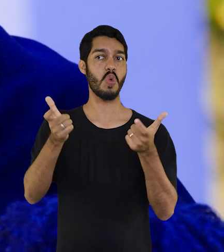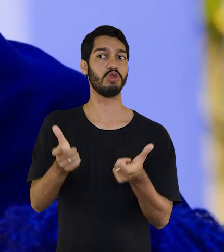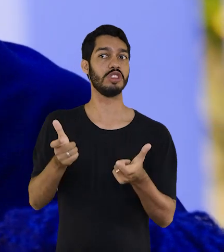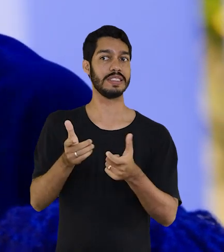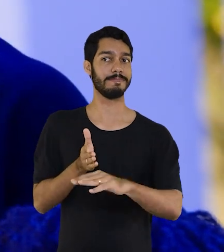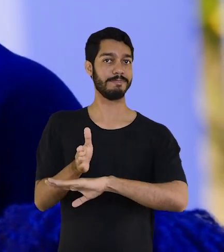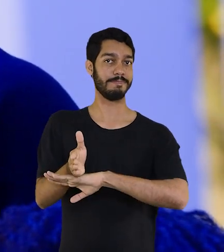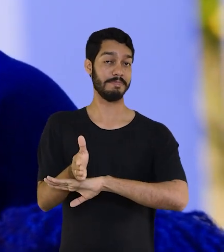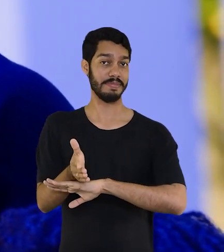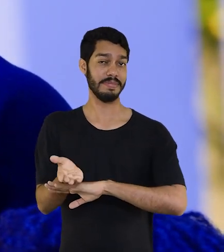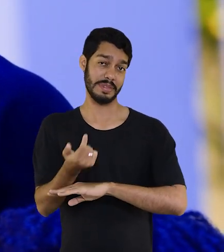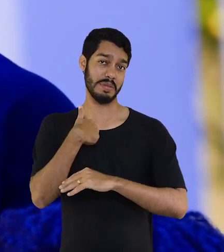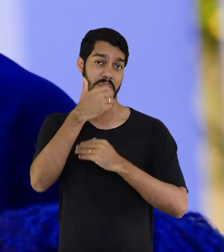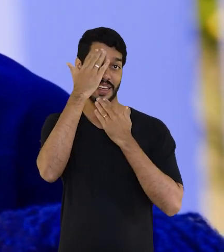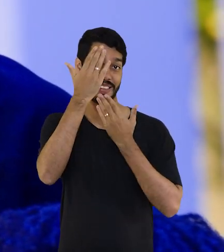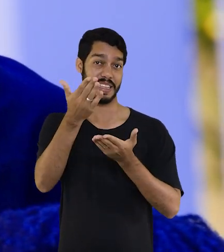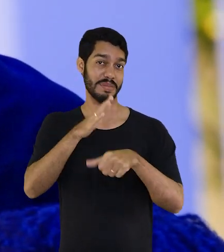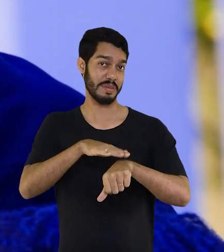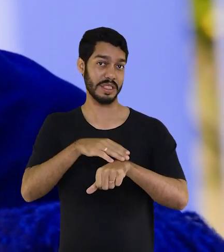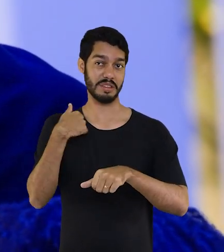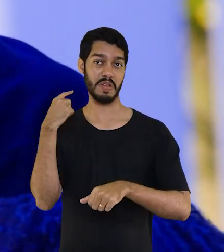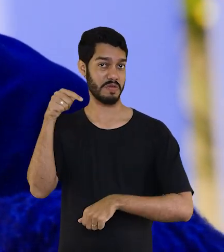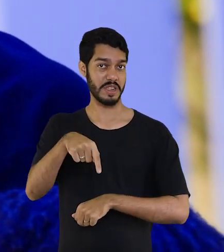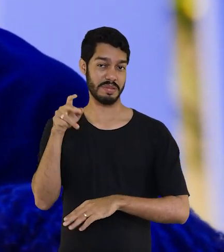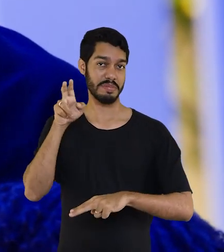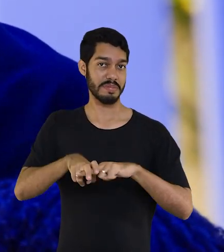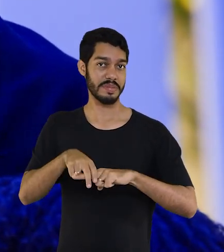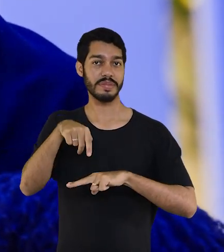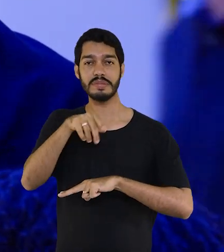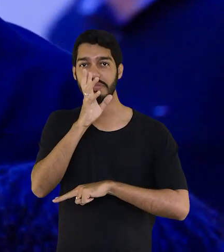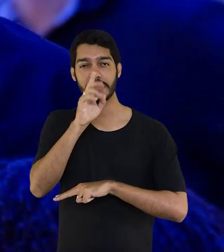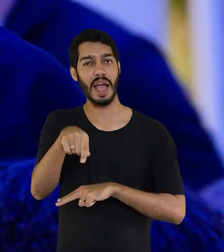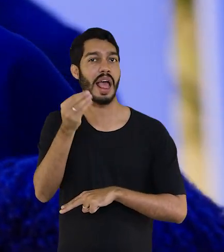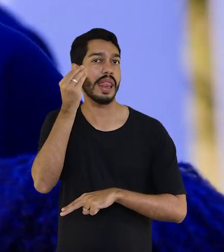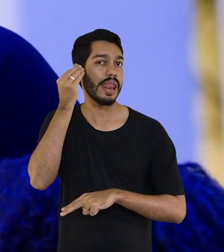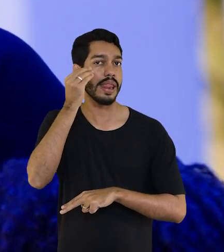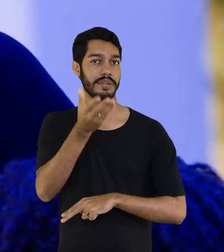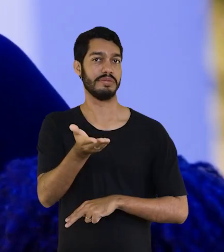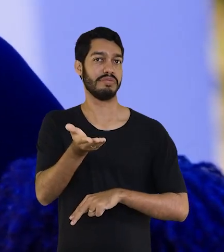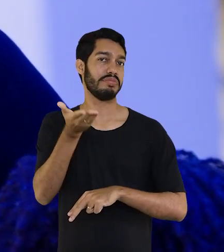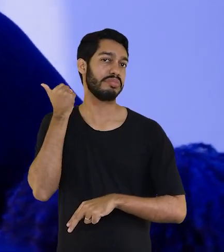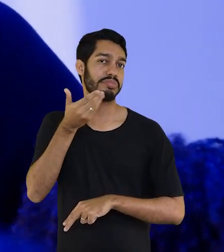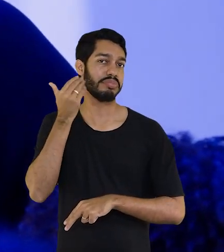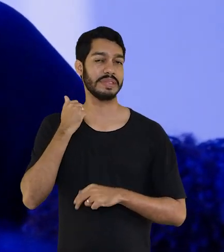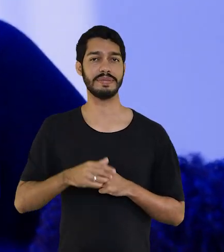Eu só não sei por onde começar, sabe? E aí eu agradeço. Eu vim aqui para conseguir